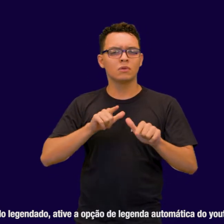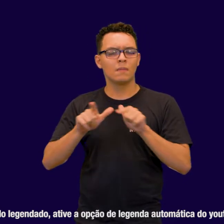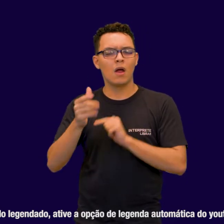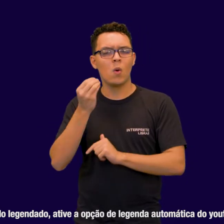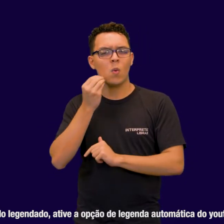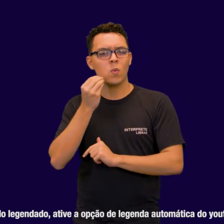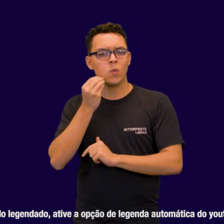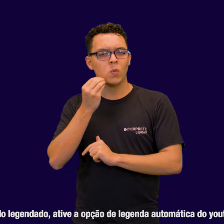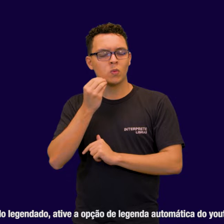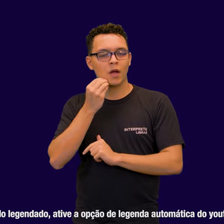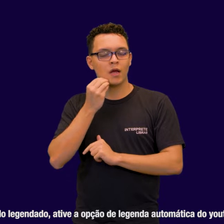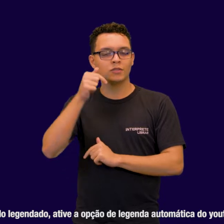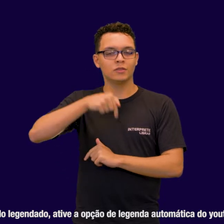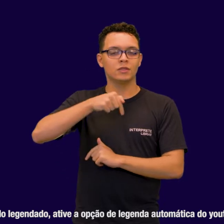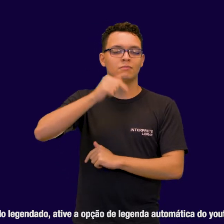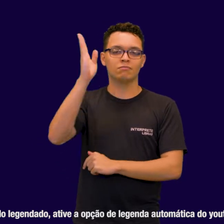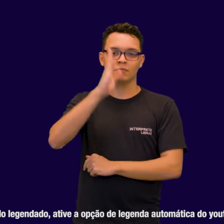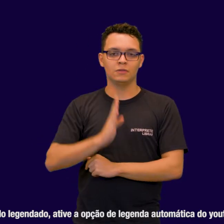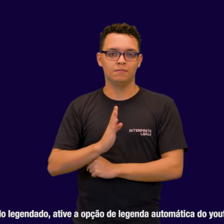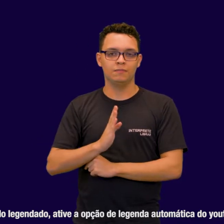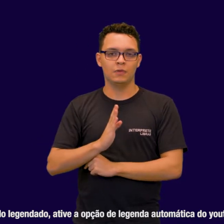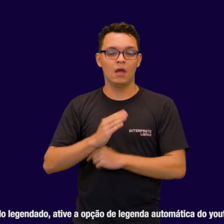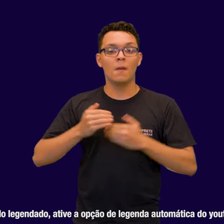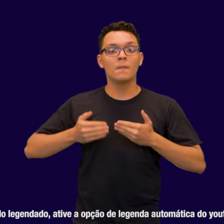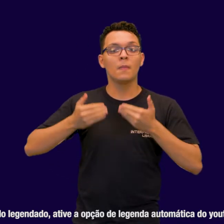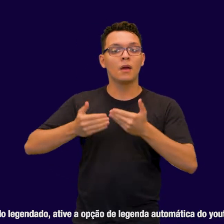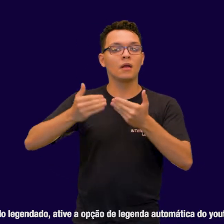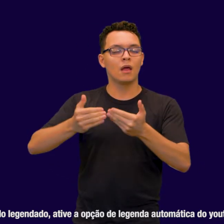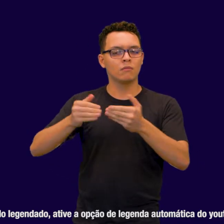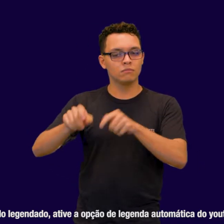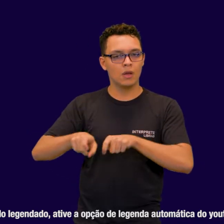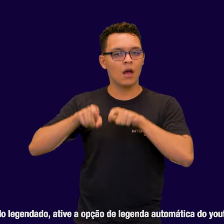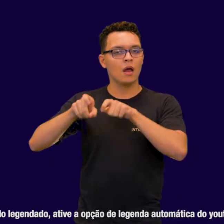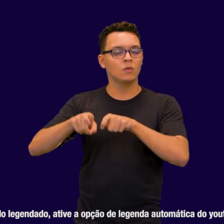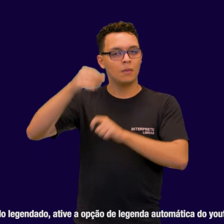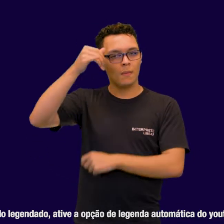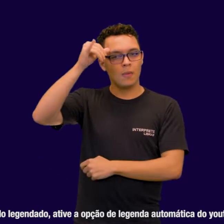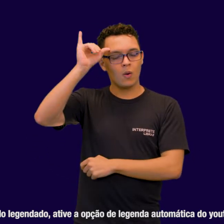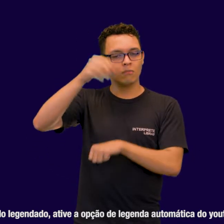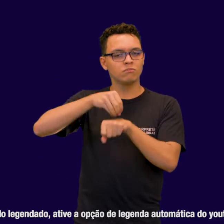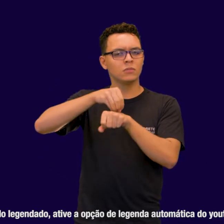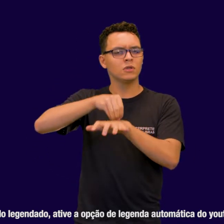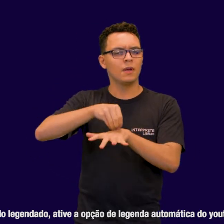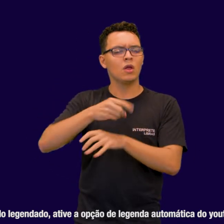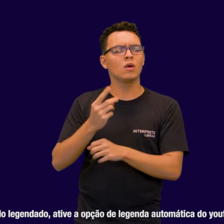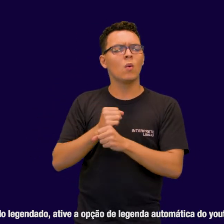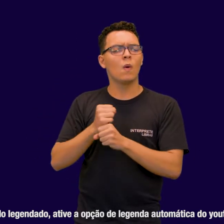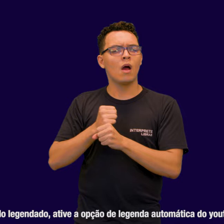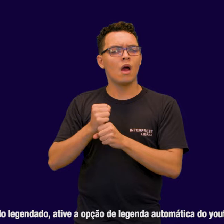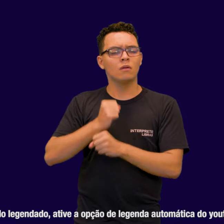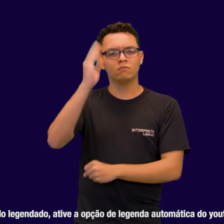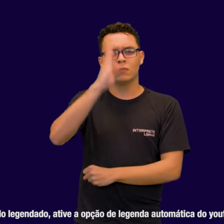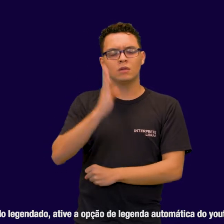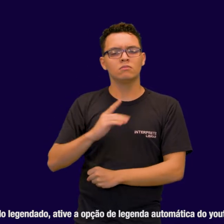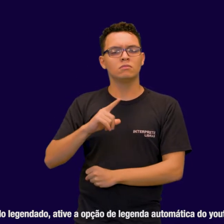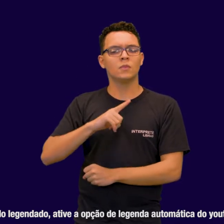e uma boa opção de negócio. De acordo com o Ministério da Agricultura, Pecuária e Abastecimento, em um ano, o Brasil registrou